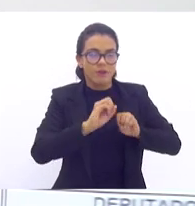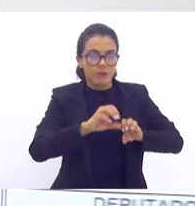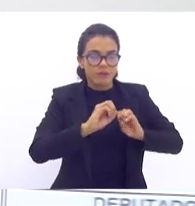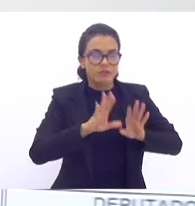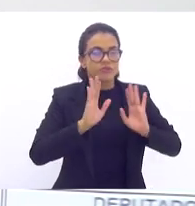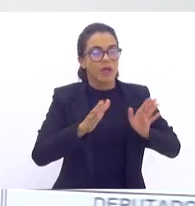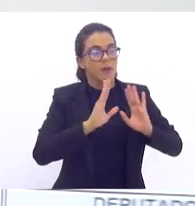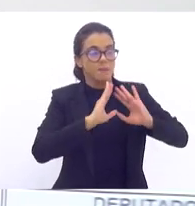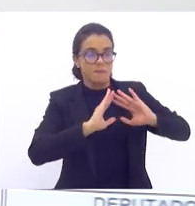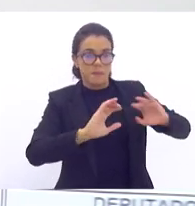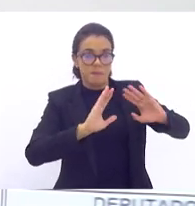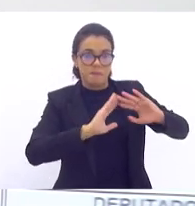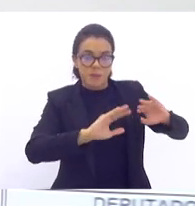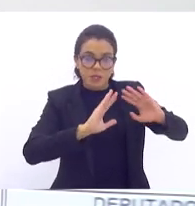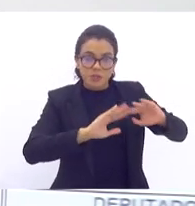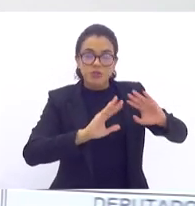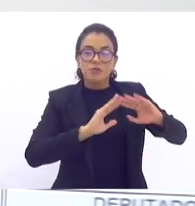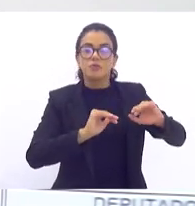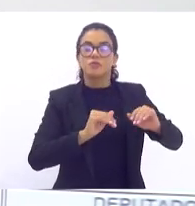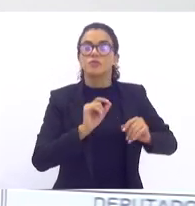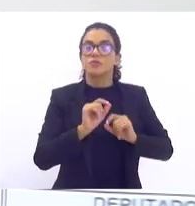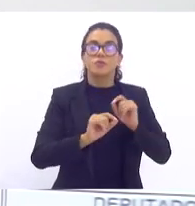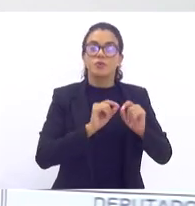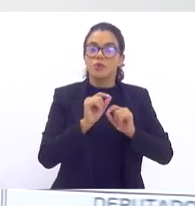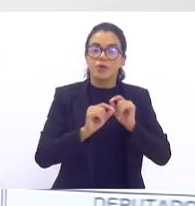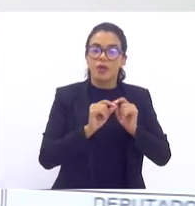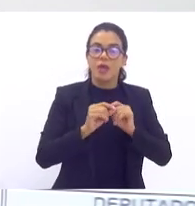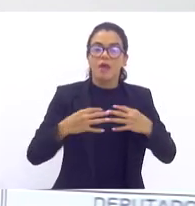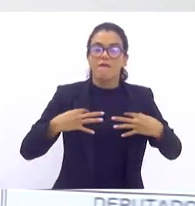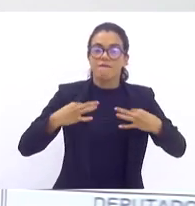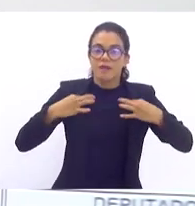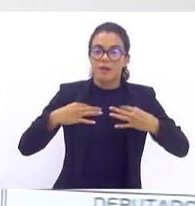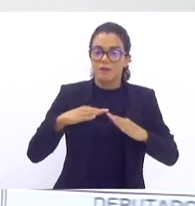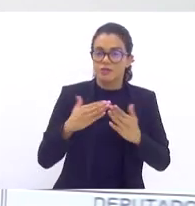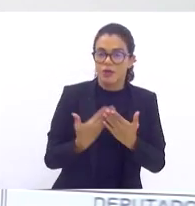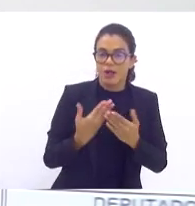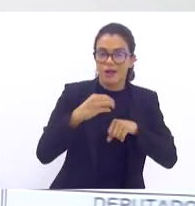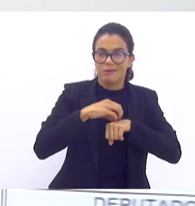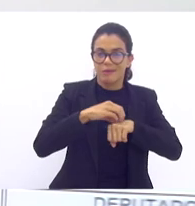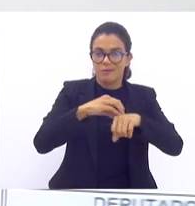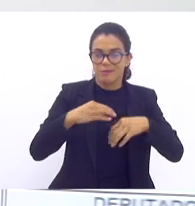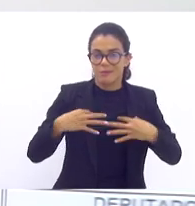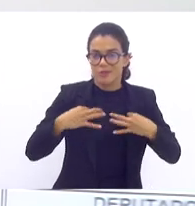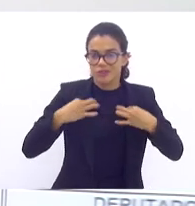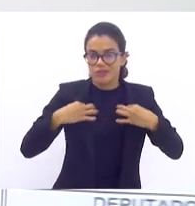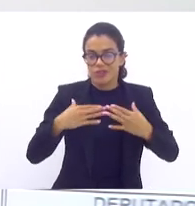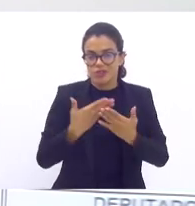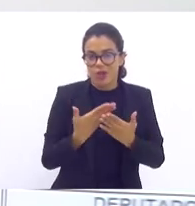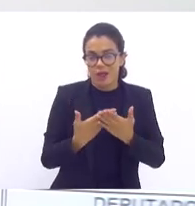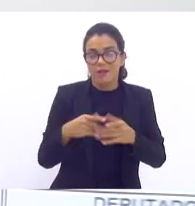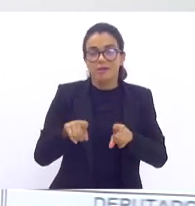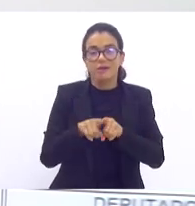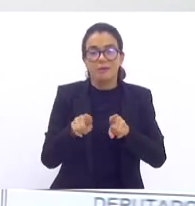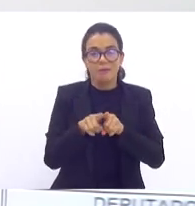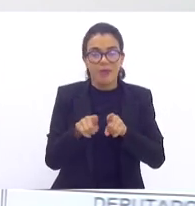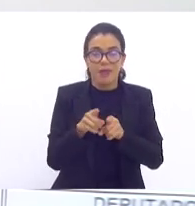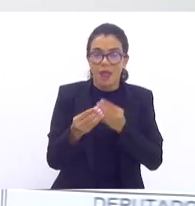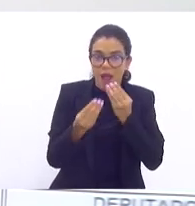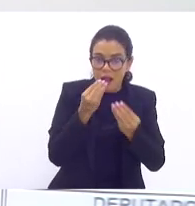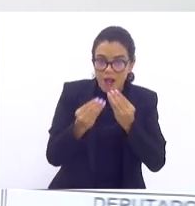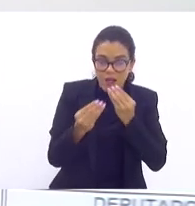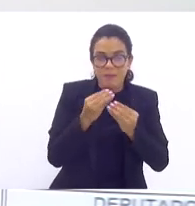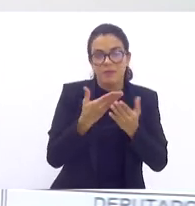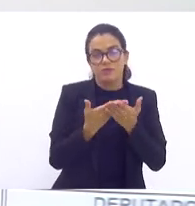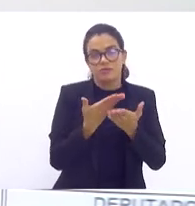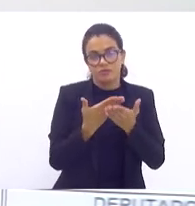inclusive nos pediu para colocar o fardamento escolar o transporte escolar e a média escolar dentro do fundeb nós inclusive